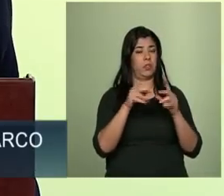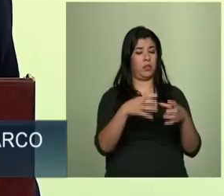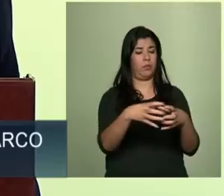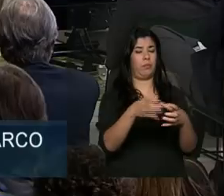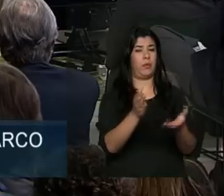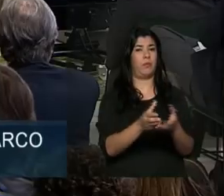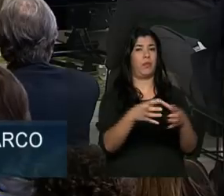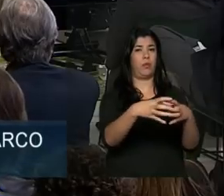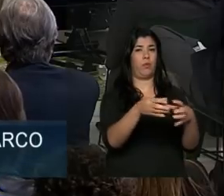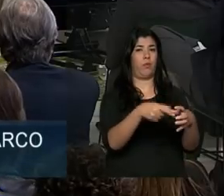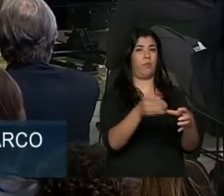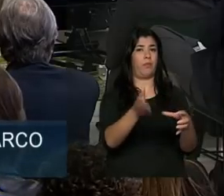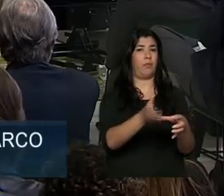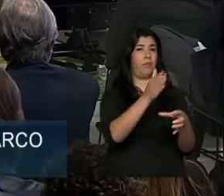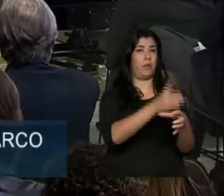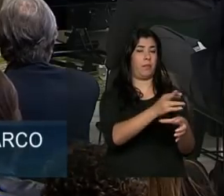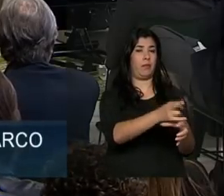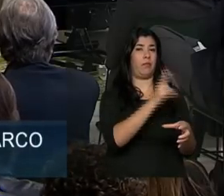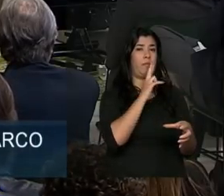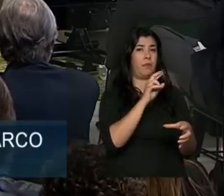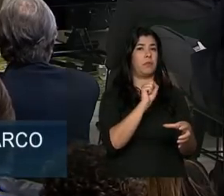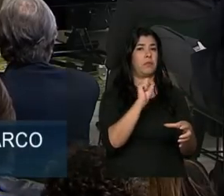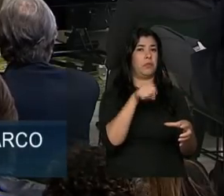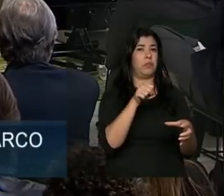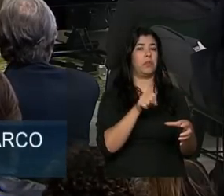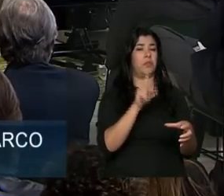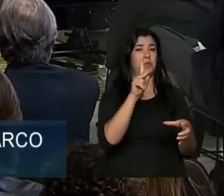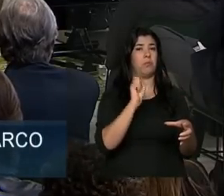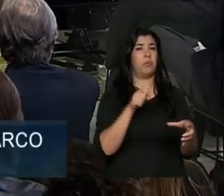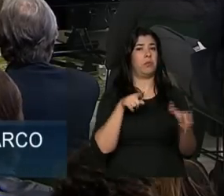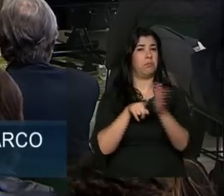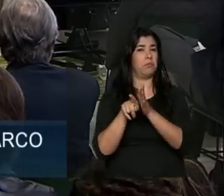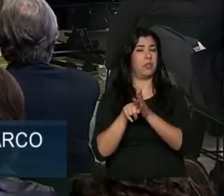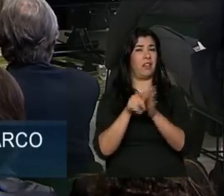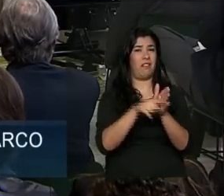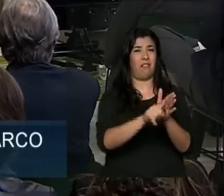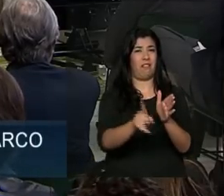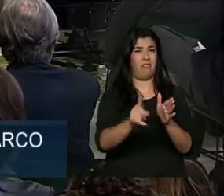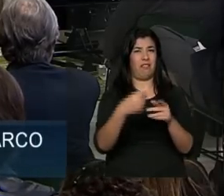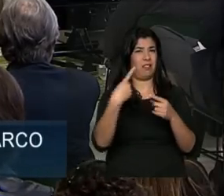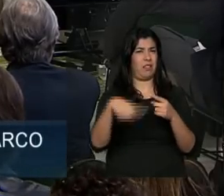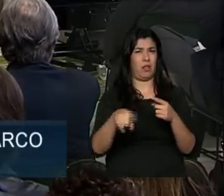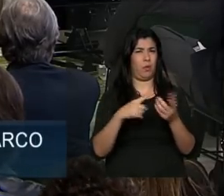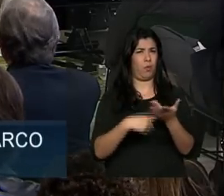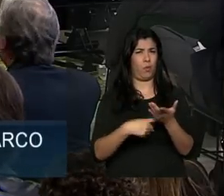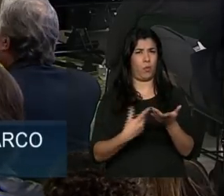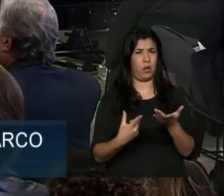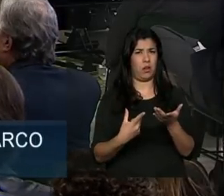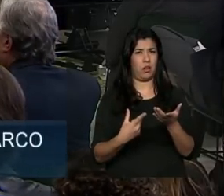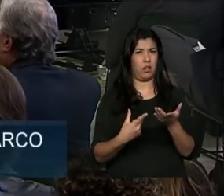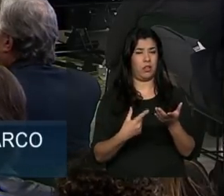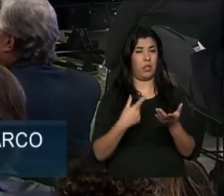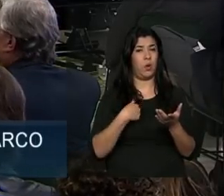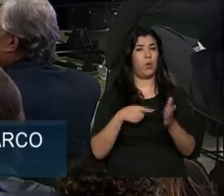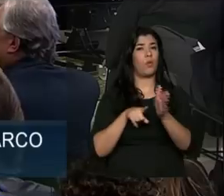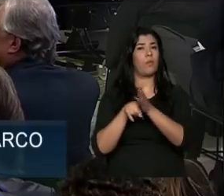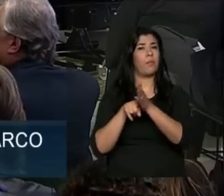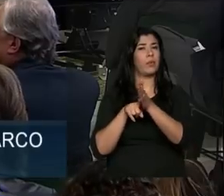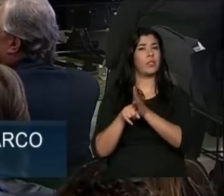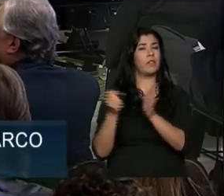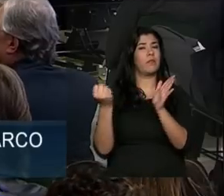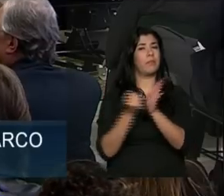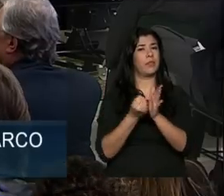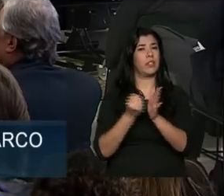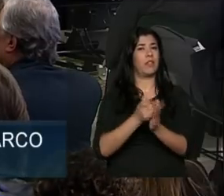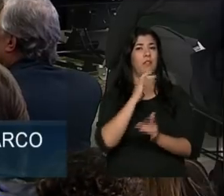que está acontecendo e o benefício não vai para o povo todo. Agora vai para o povo todo e tem que ser feito contratos corretos, justos, e eles vão ser